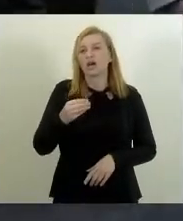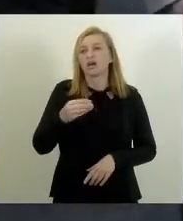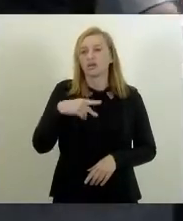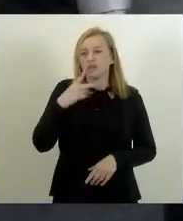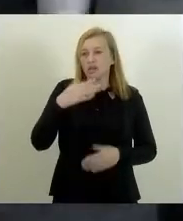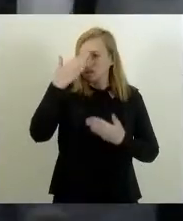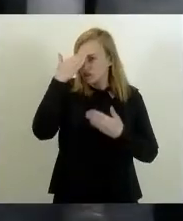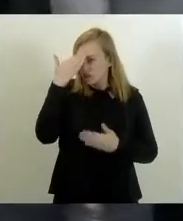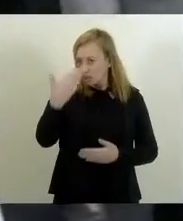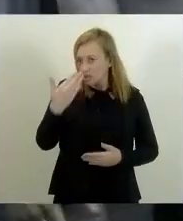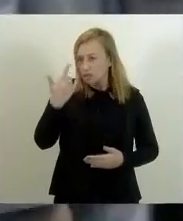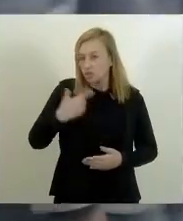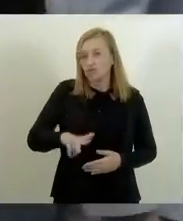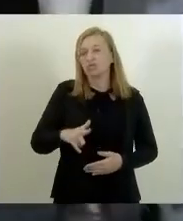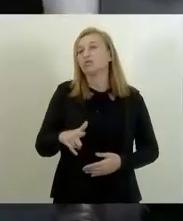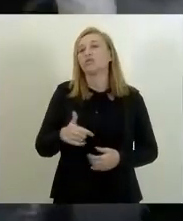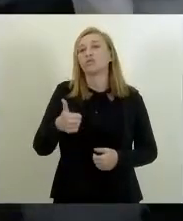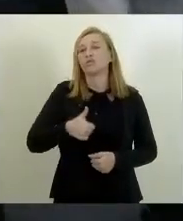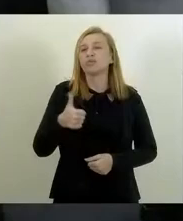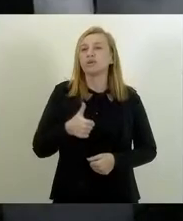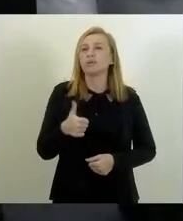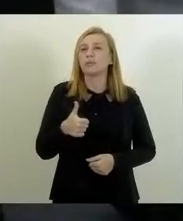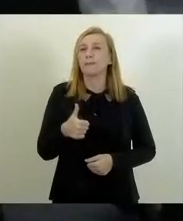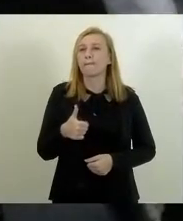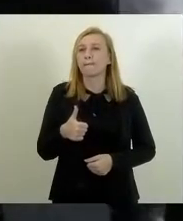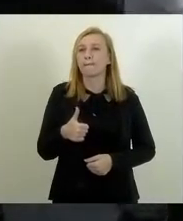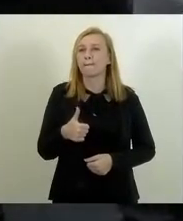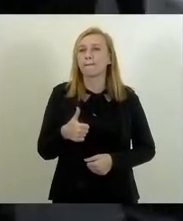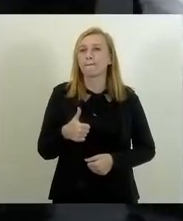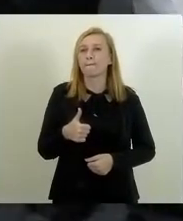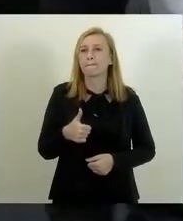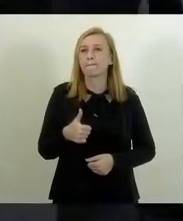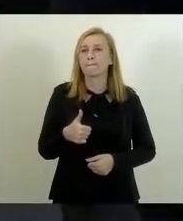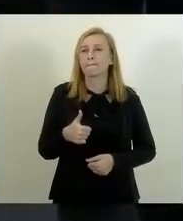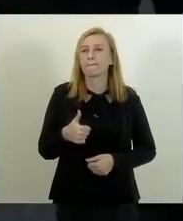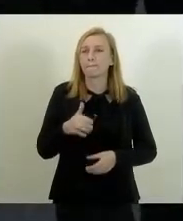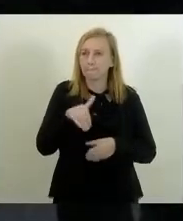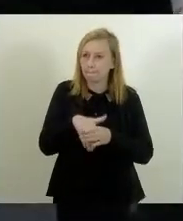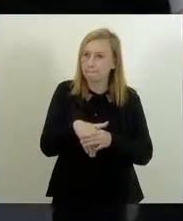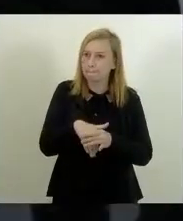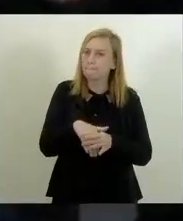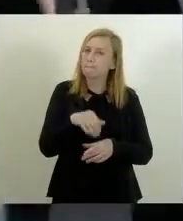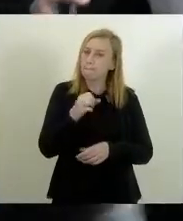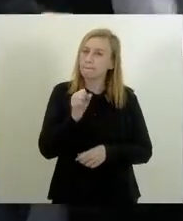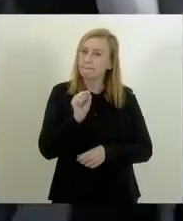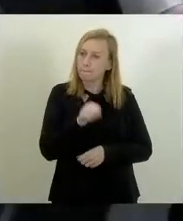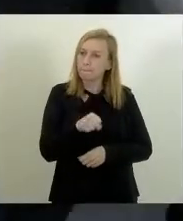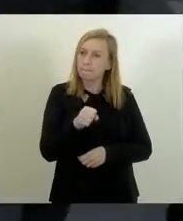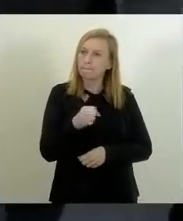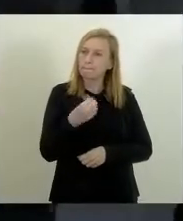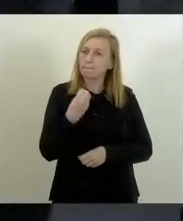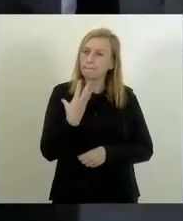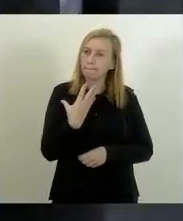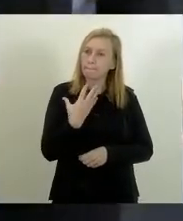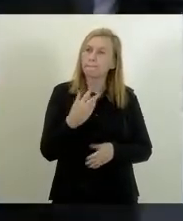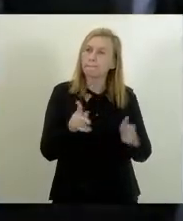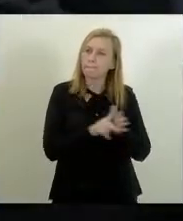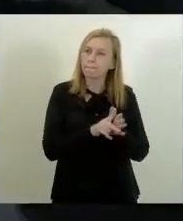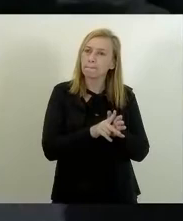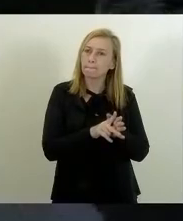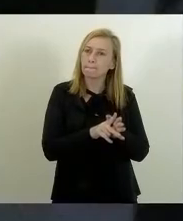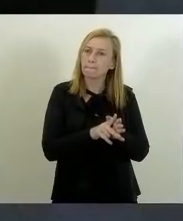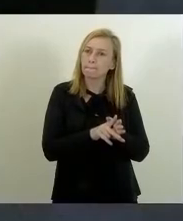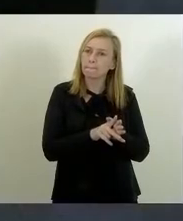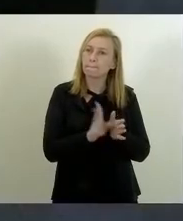Vossa Excelência. Em primeiro lugar, para aqui dar o meu voto, que foi um voto positivo, um voto favorável ao projeto